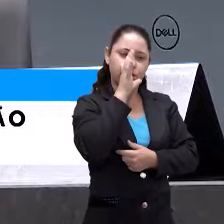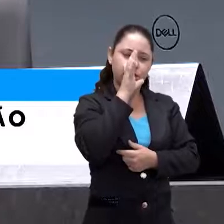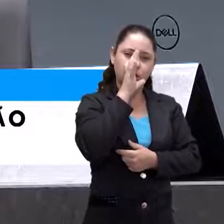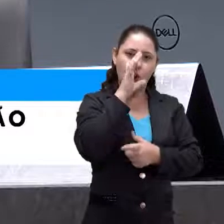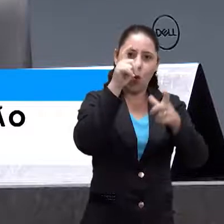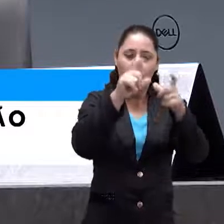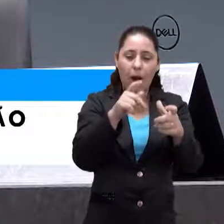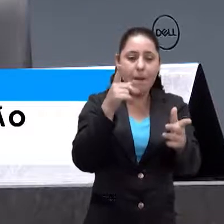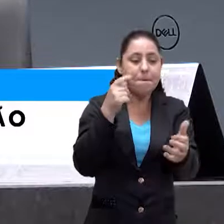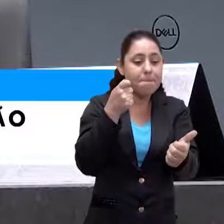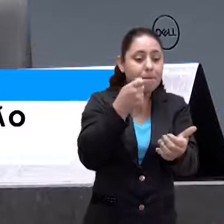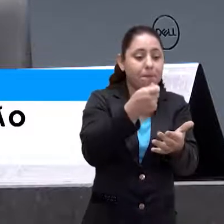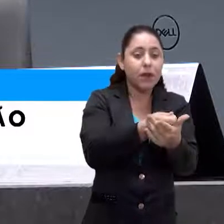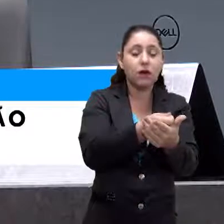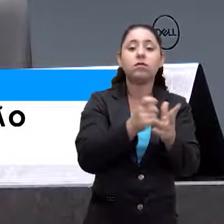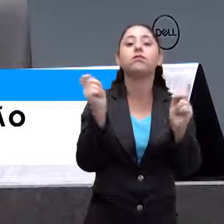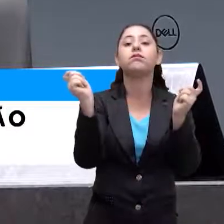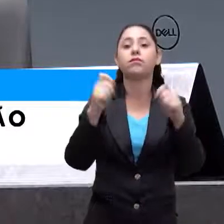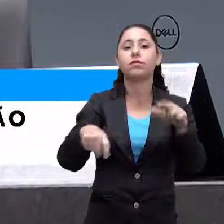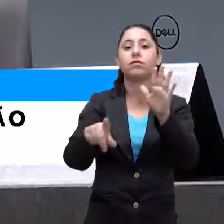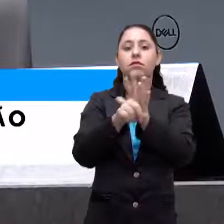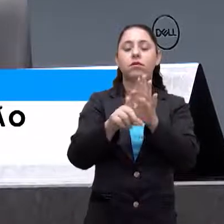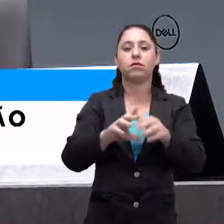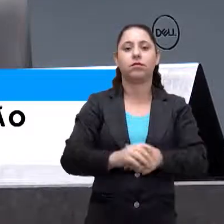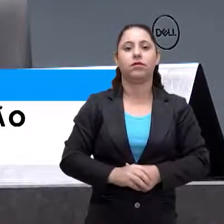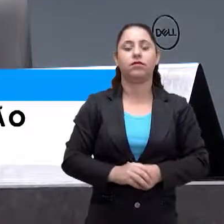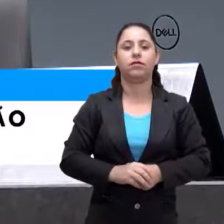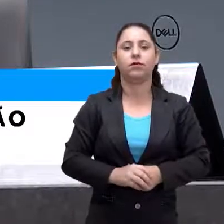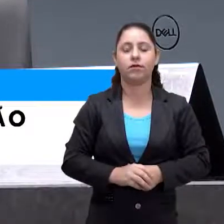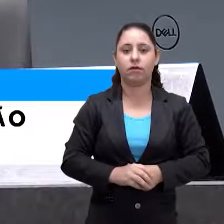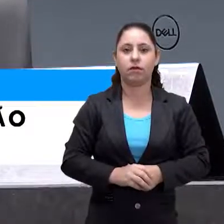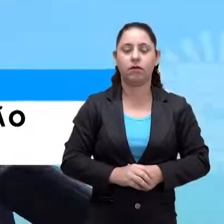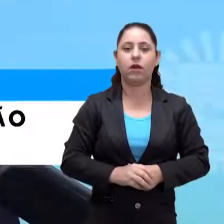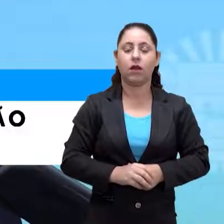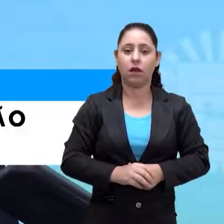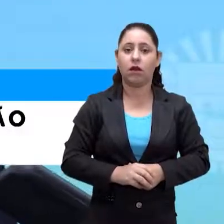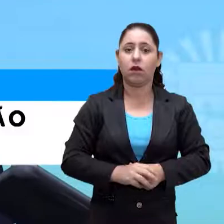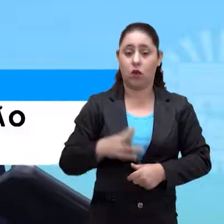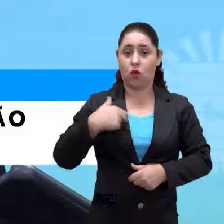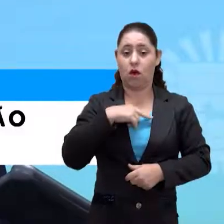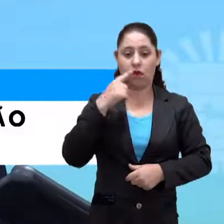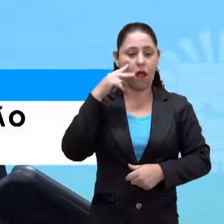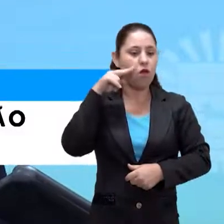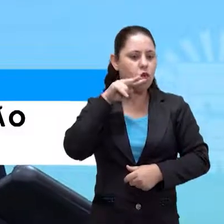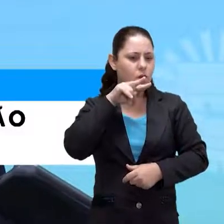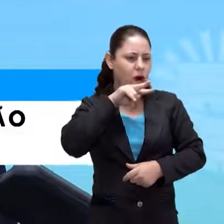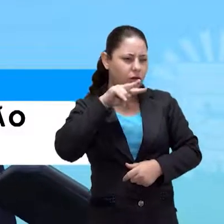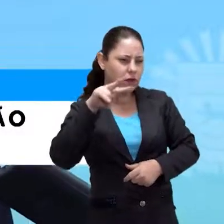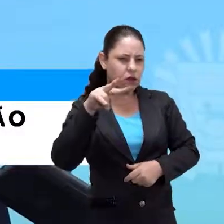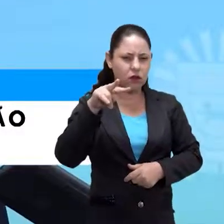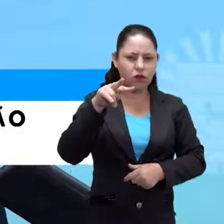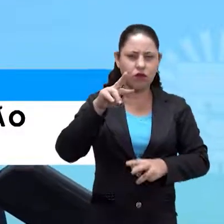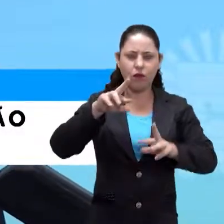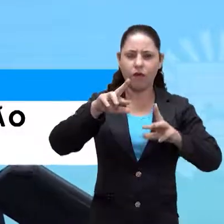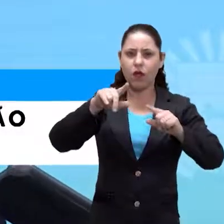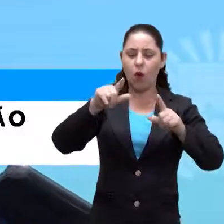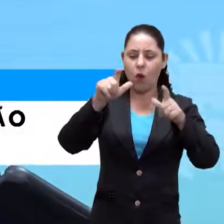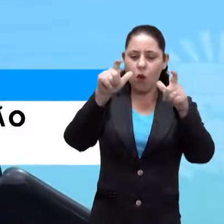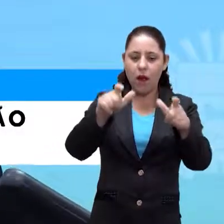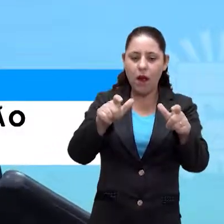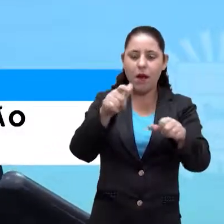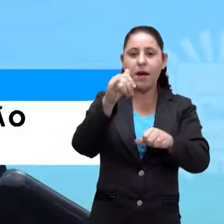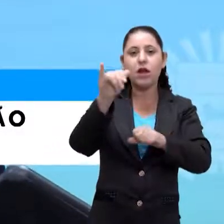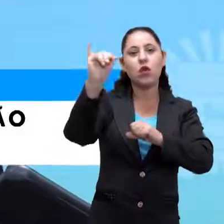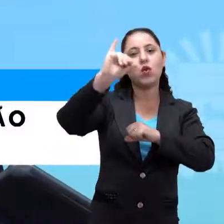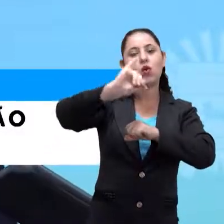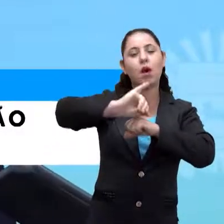consegue acompanhar in loco a efetividade das próprias leis. Com isso, a gente está com um olhar diferenciado